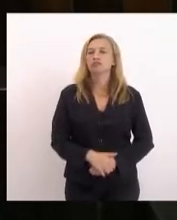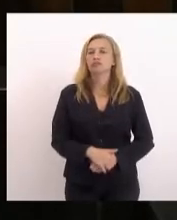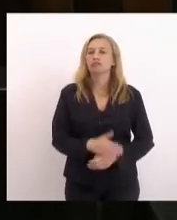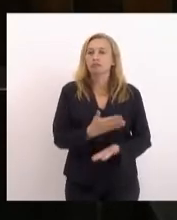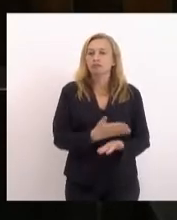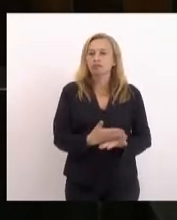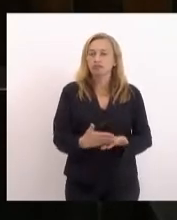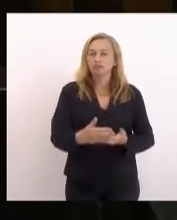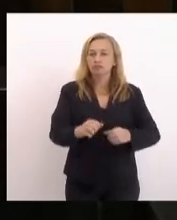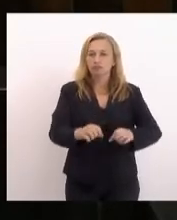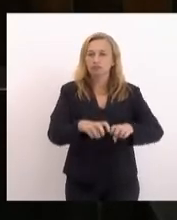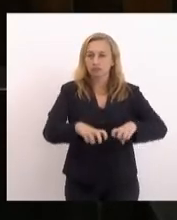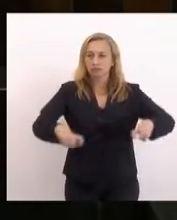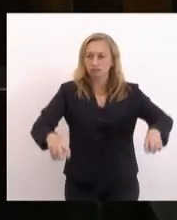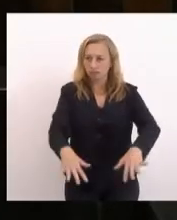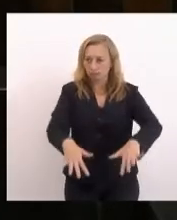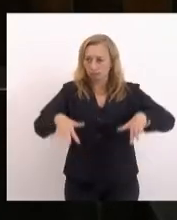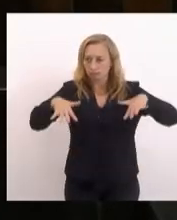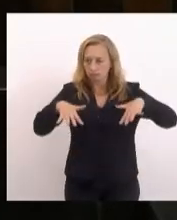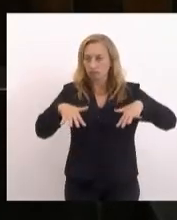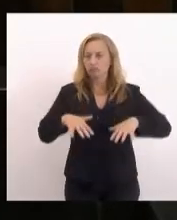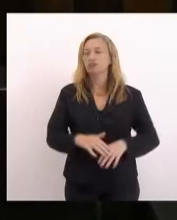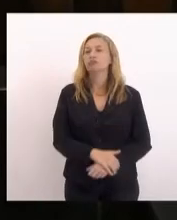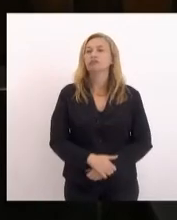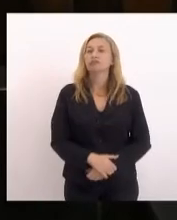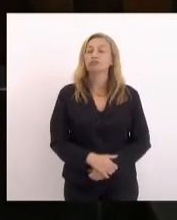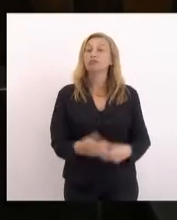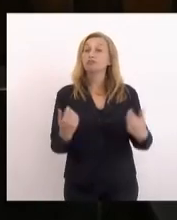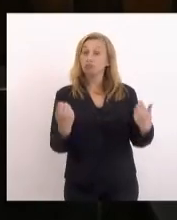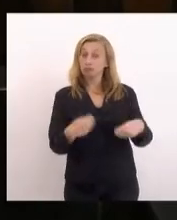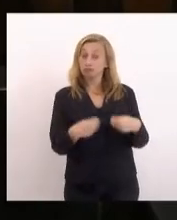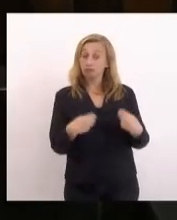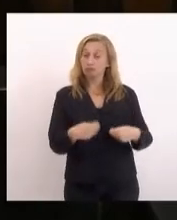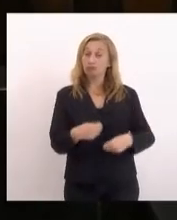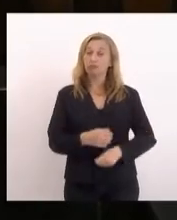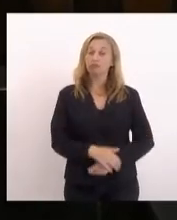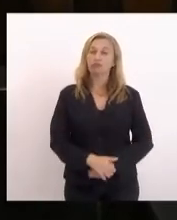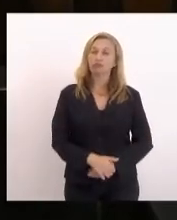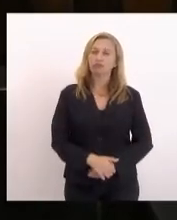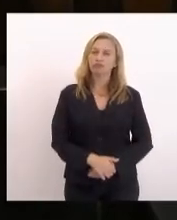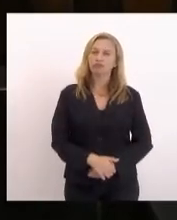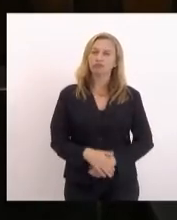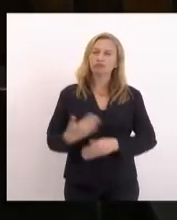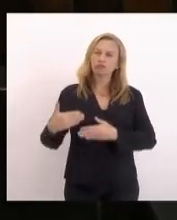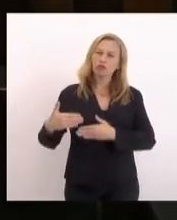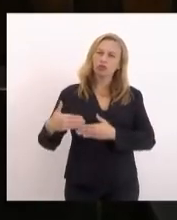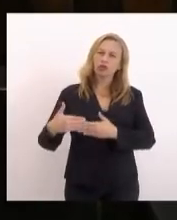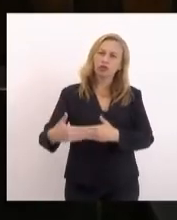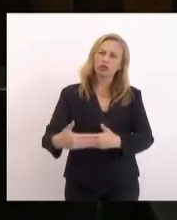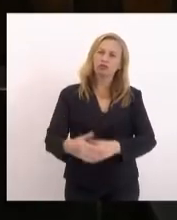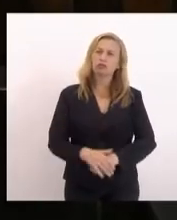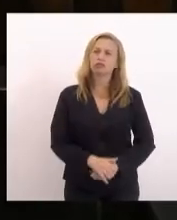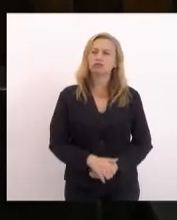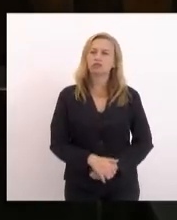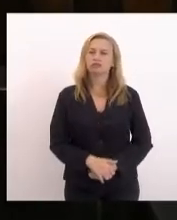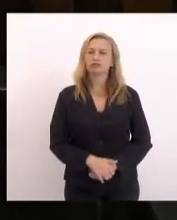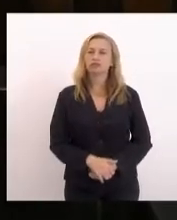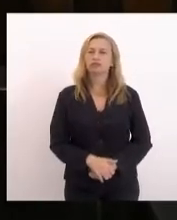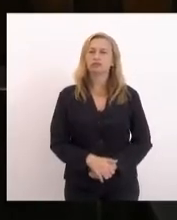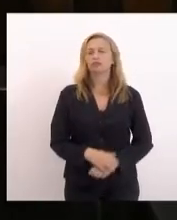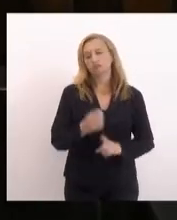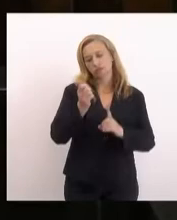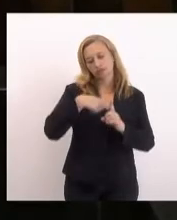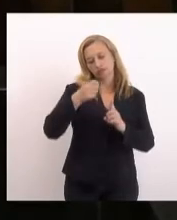abertura e é necessário, né, que, ao longo desses próximos